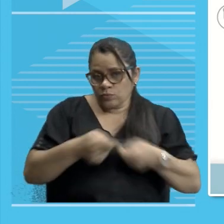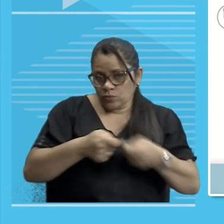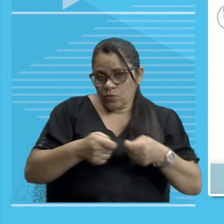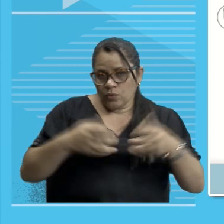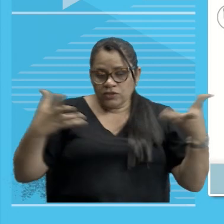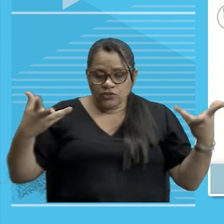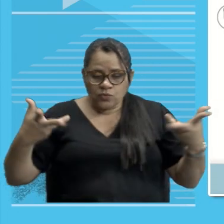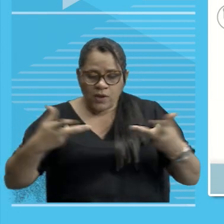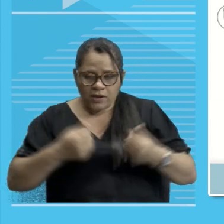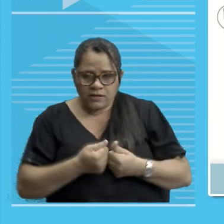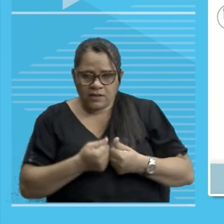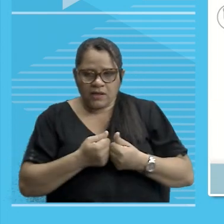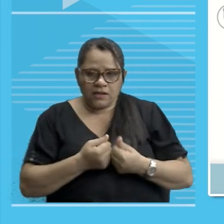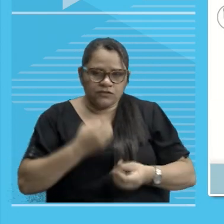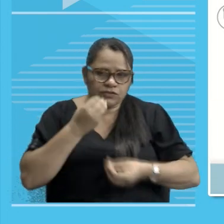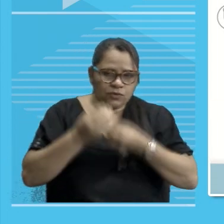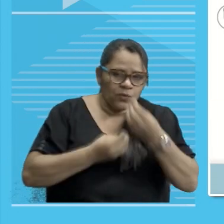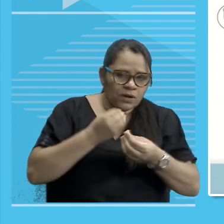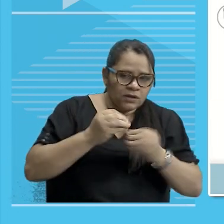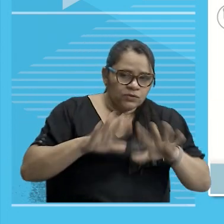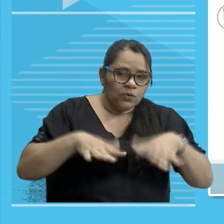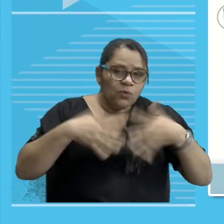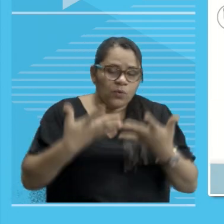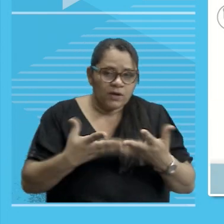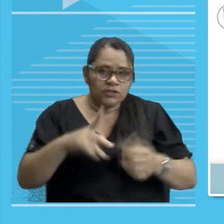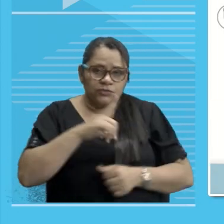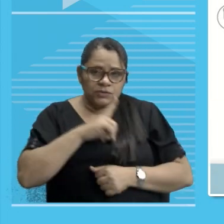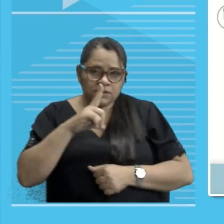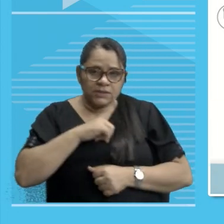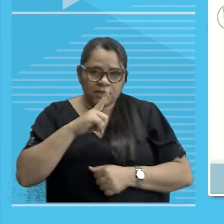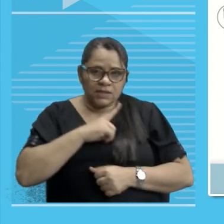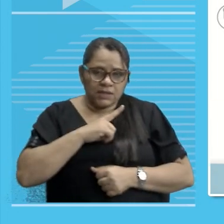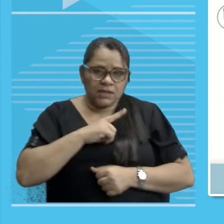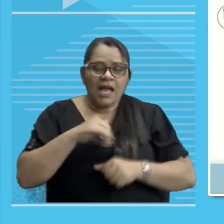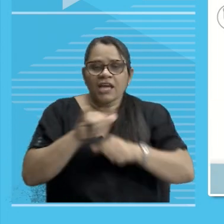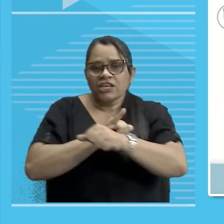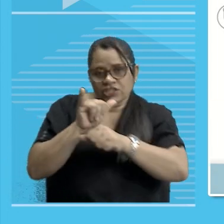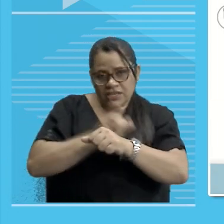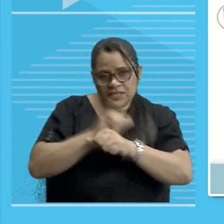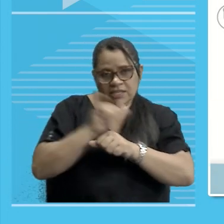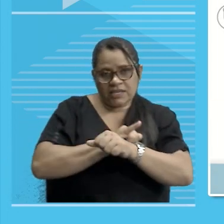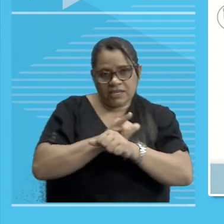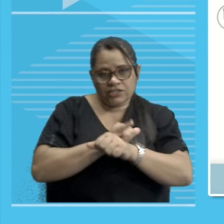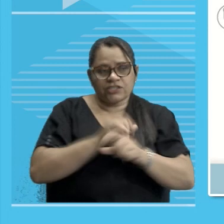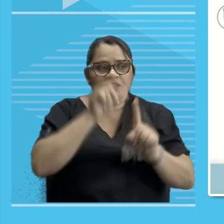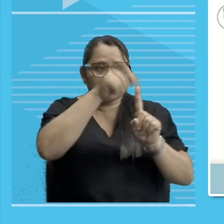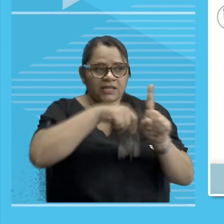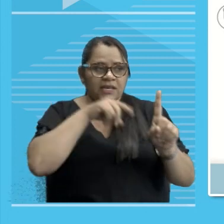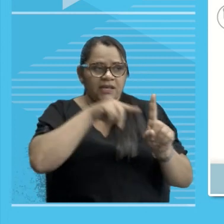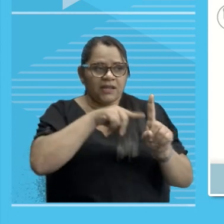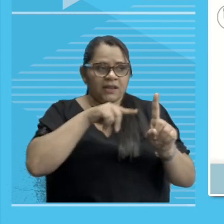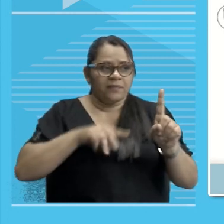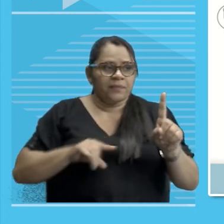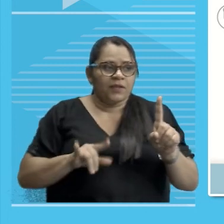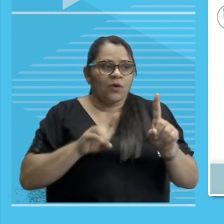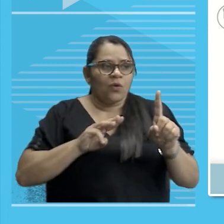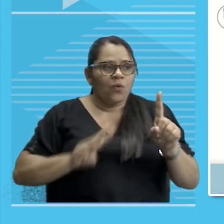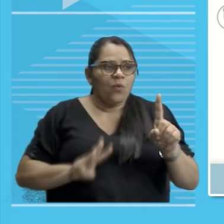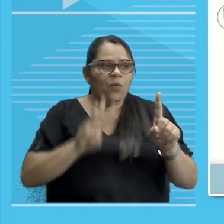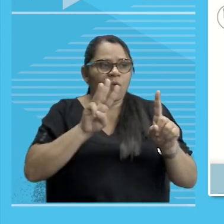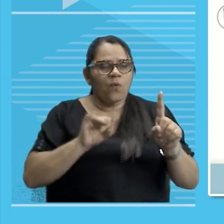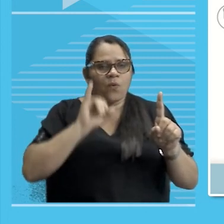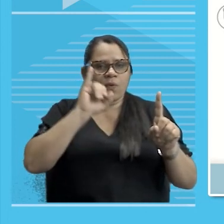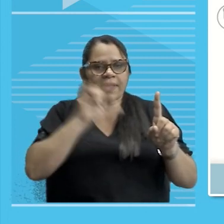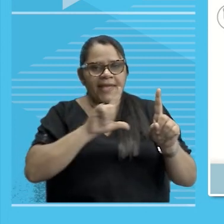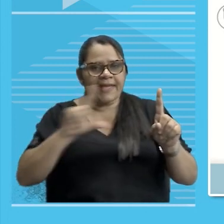gente quando envolve o método de William Damme lembre-se ele falava em